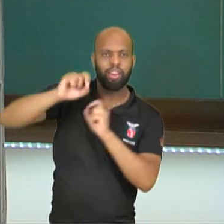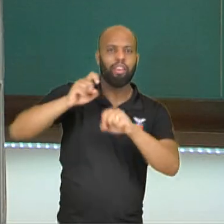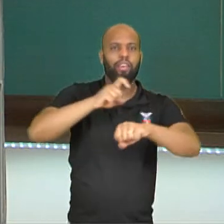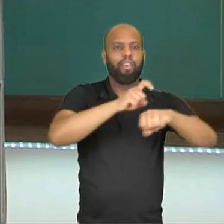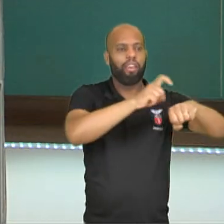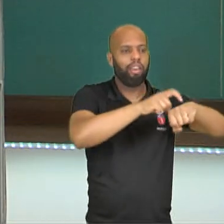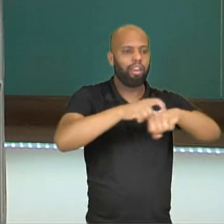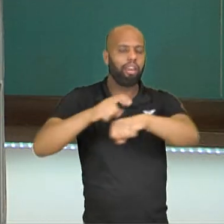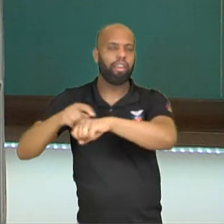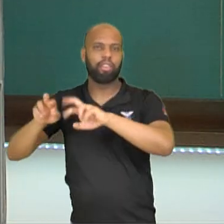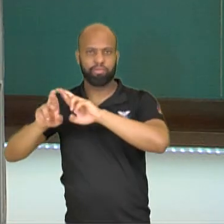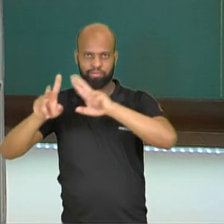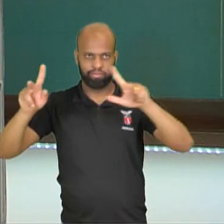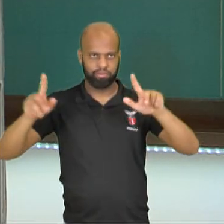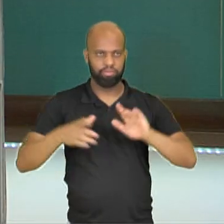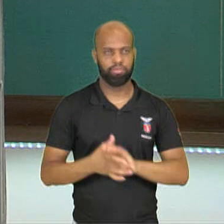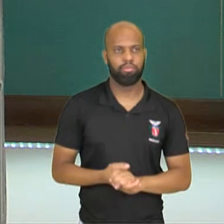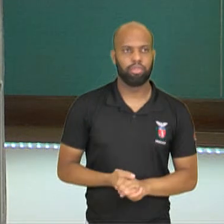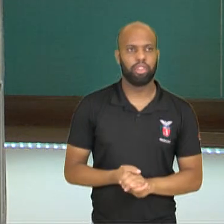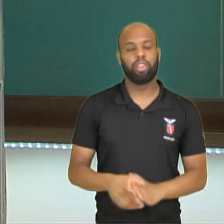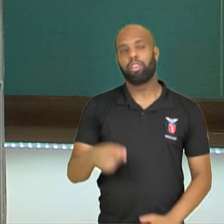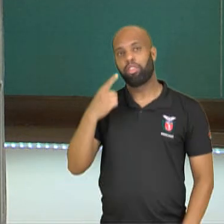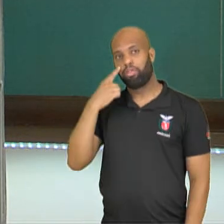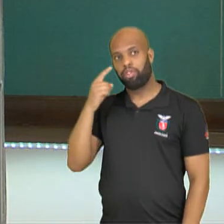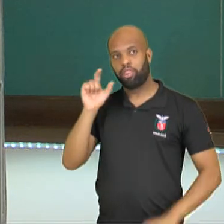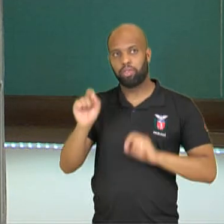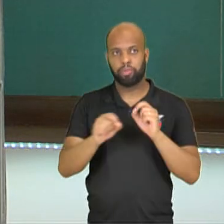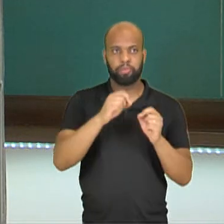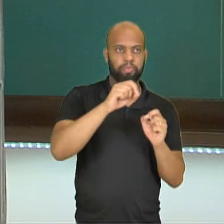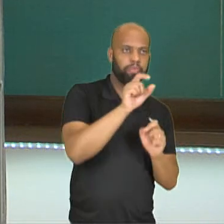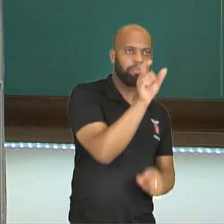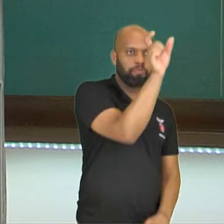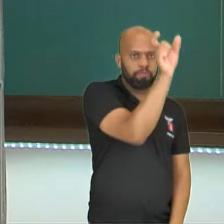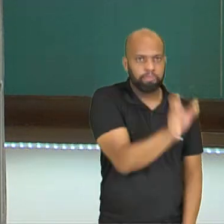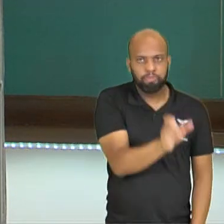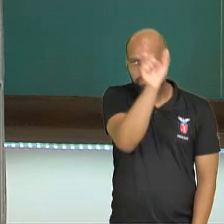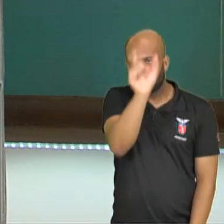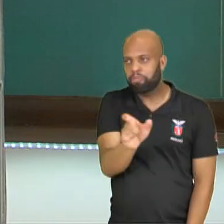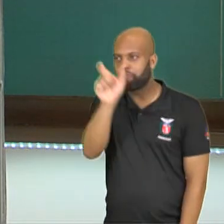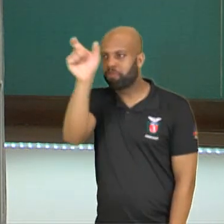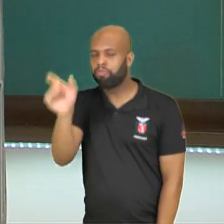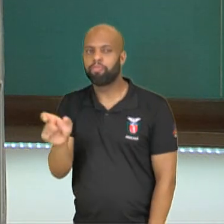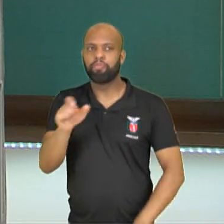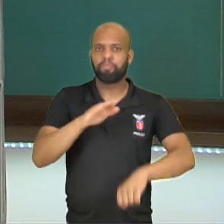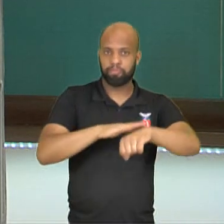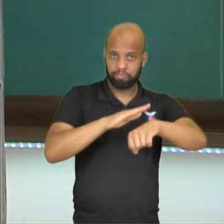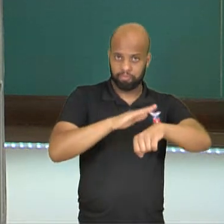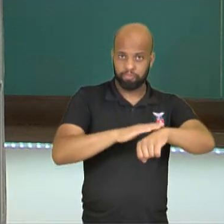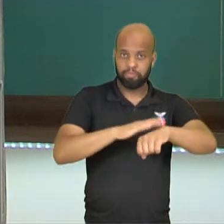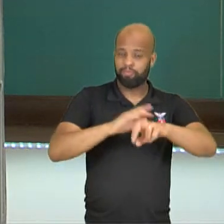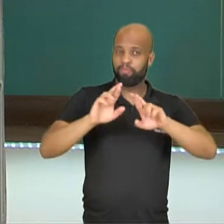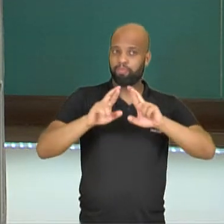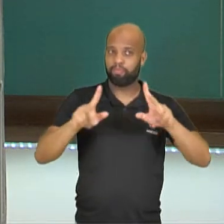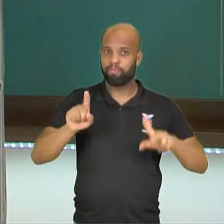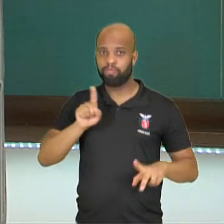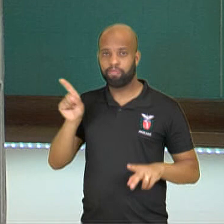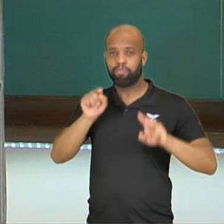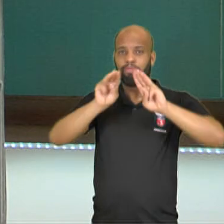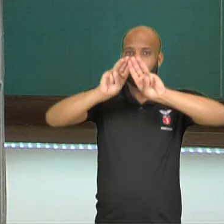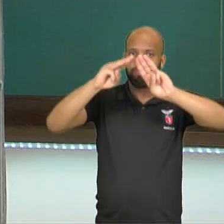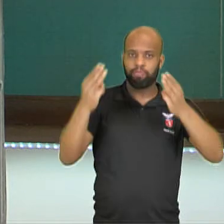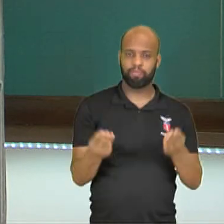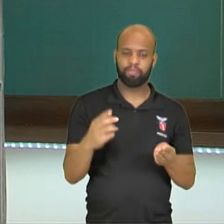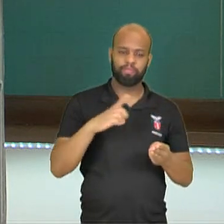aula de hoje. E aqui, quando a gente fala em fusos horários, a gente traz sempre esses mapas com essas